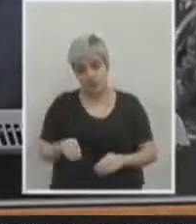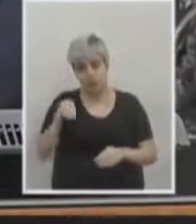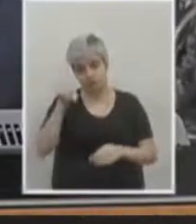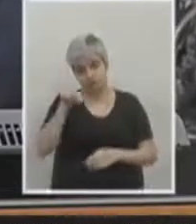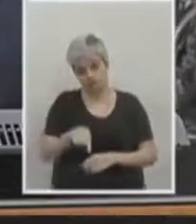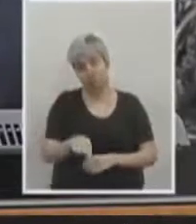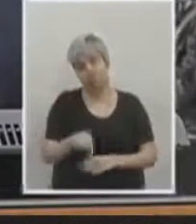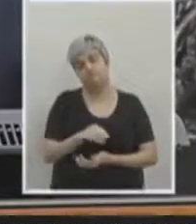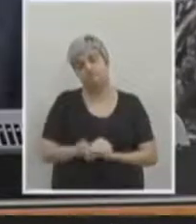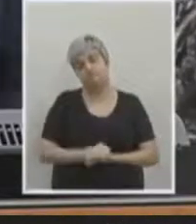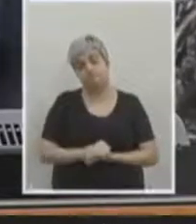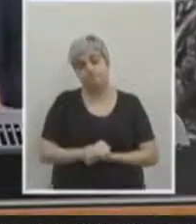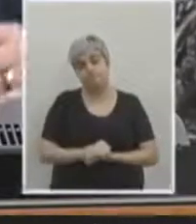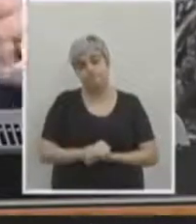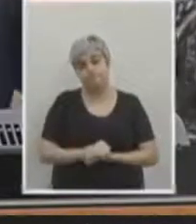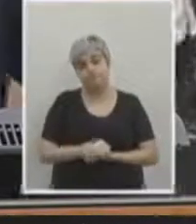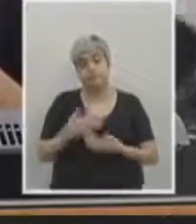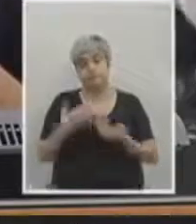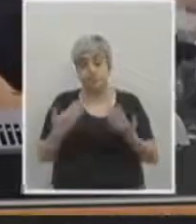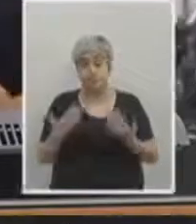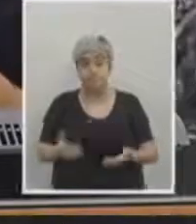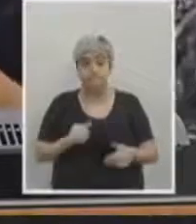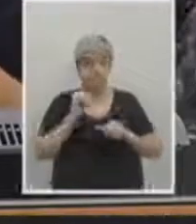especial. Então, vai se